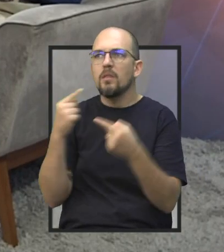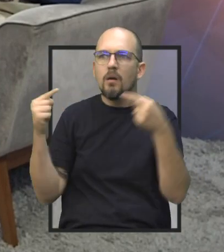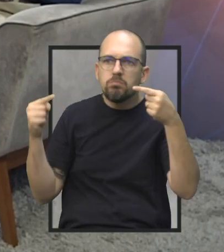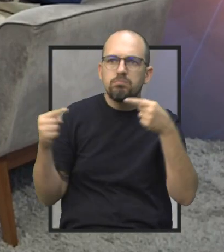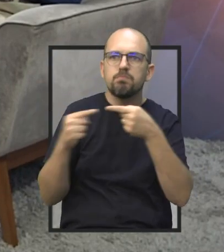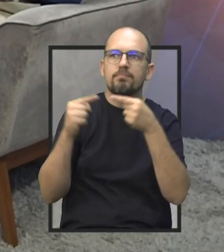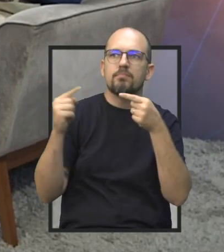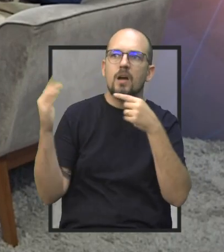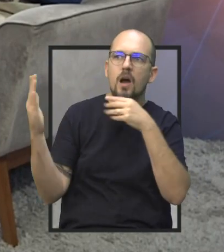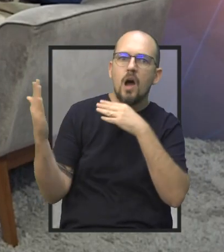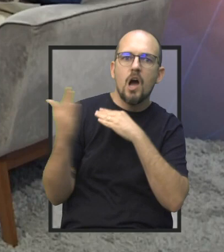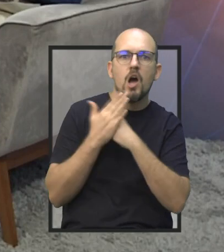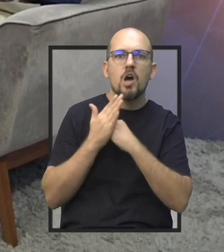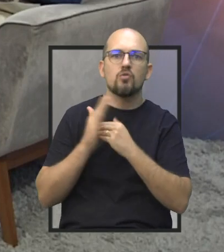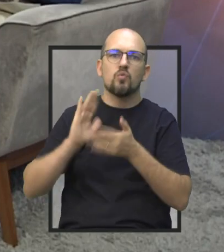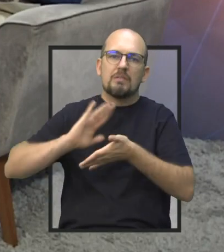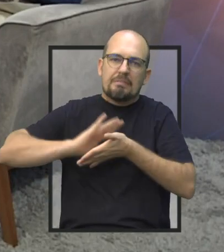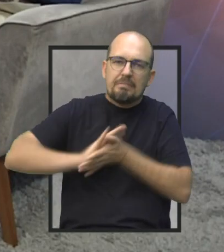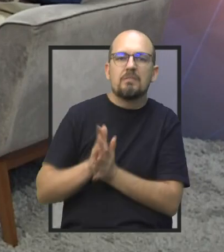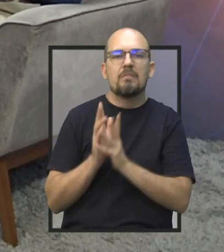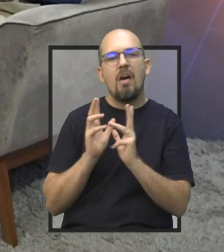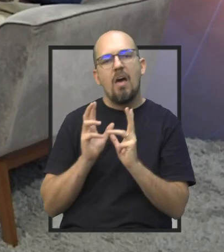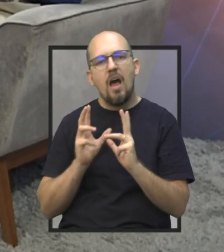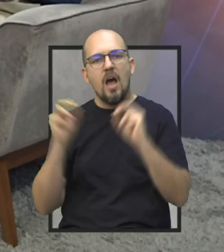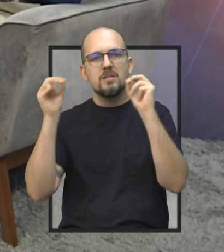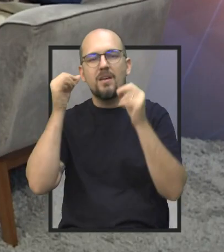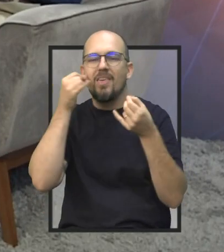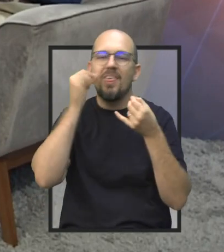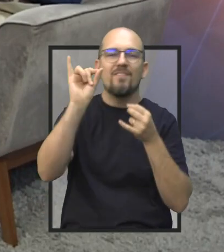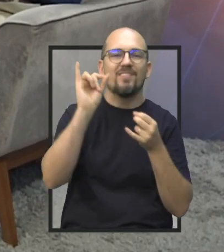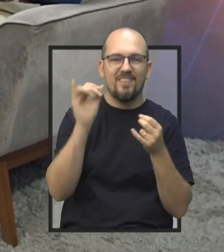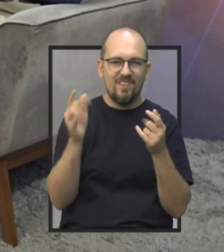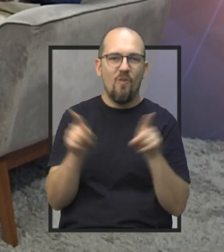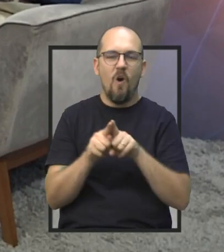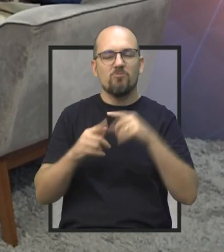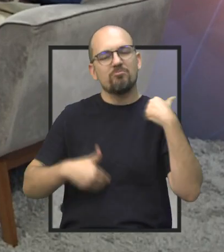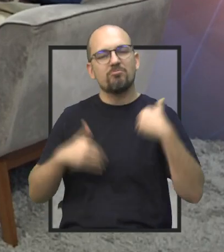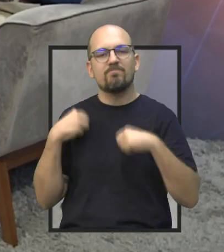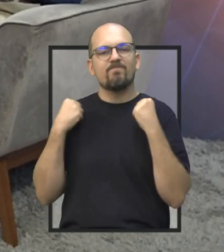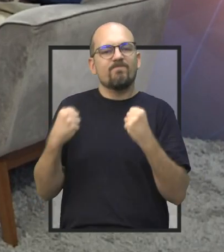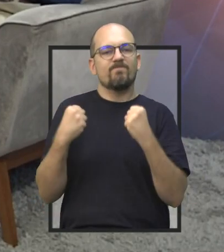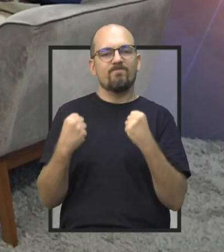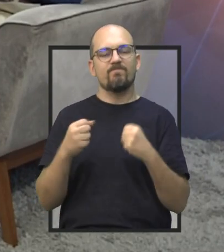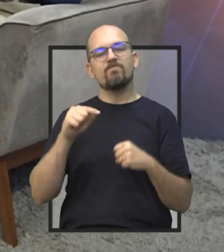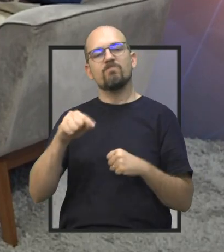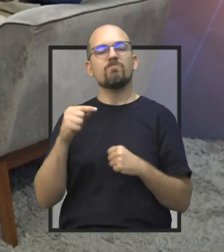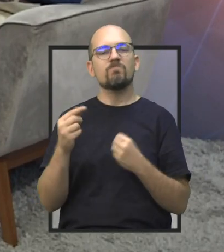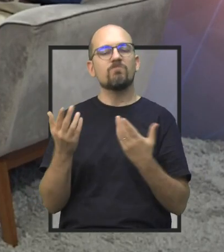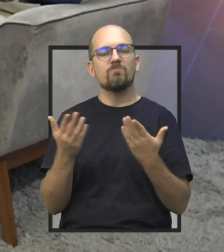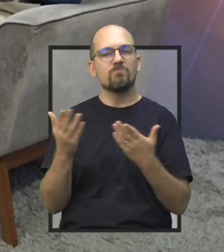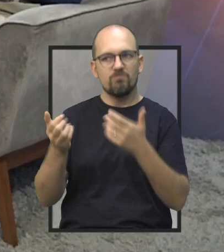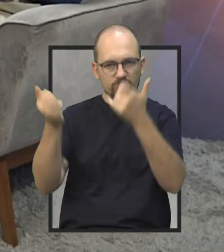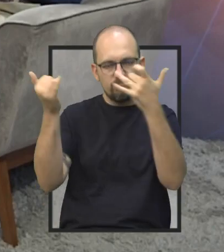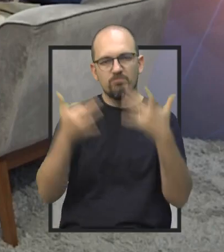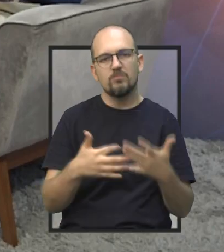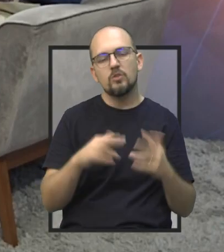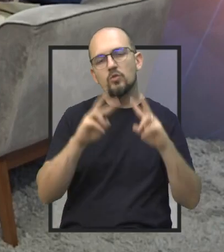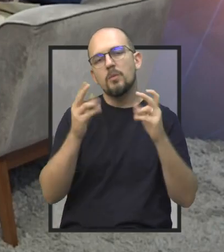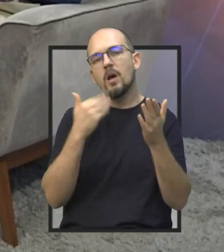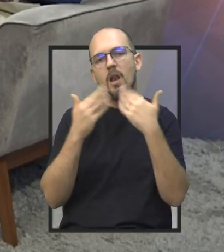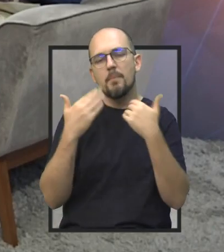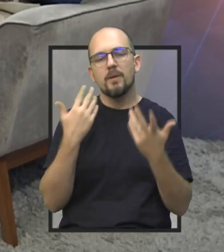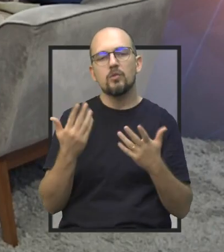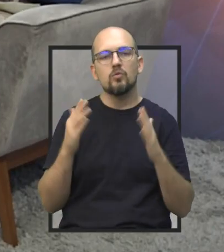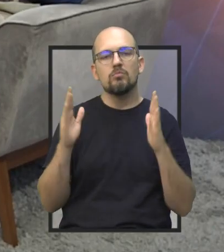nutrientes que vão favorecer a prevenção a essas neoplasias na região da cabeça e do